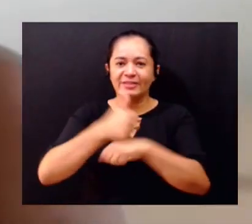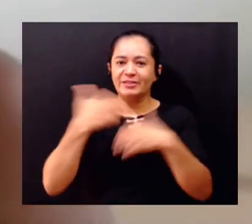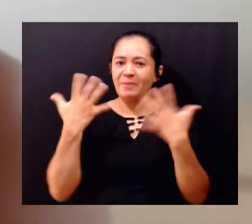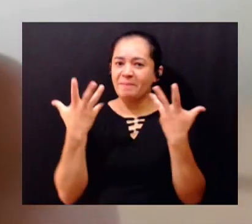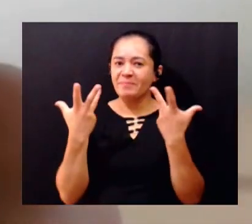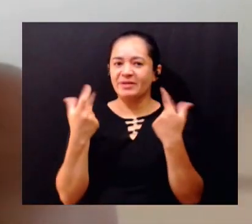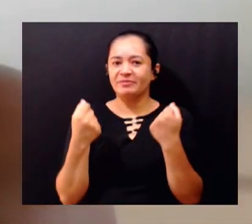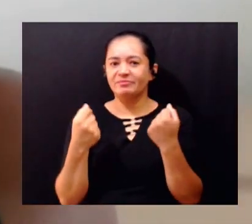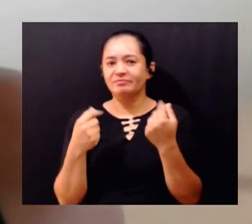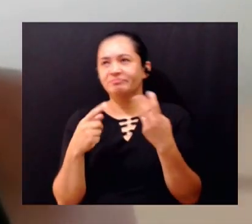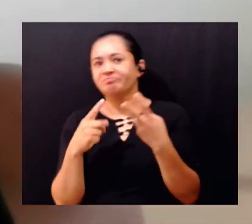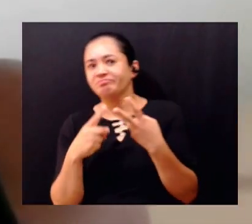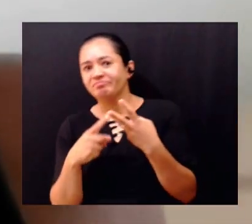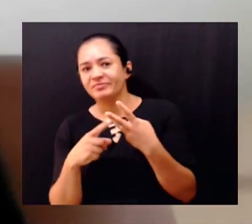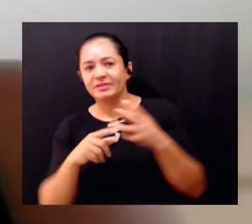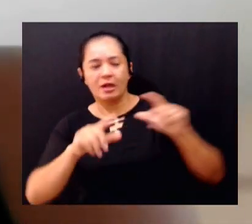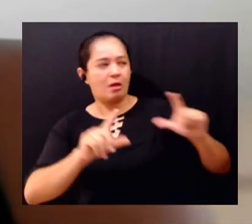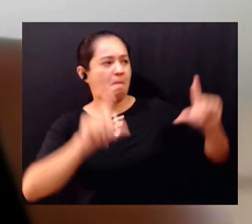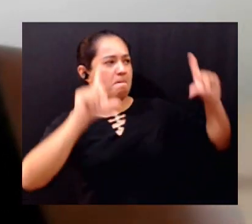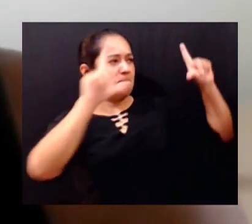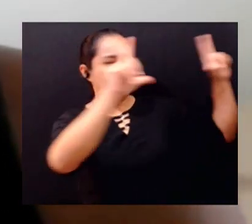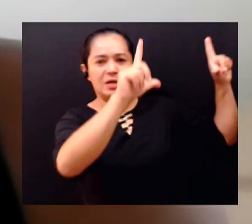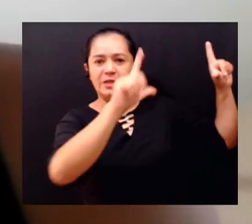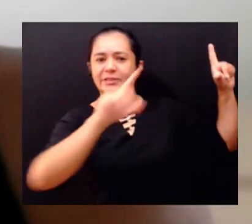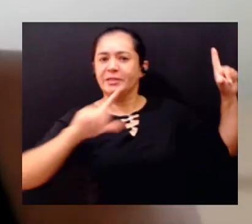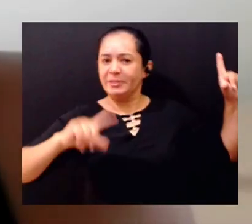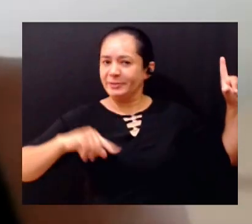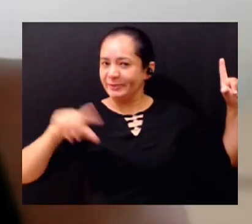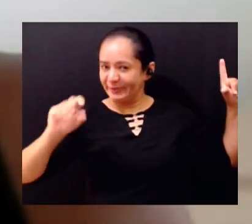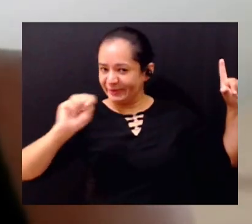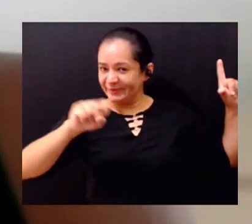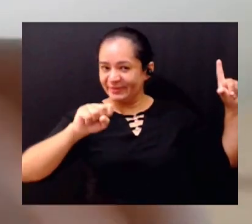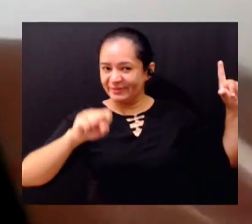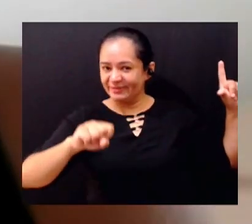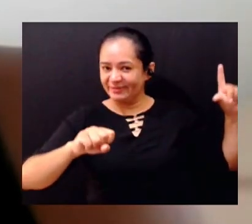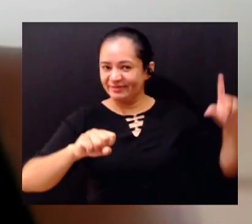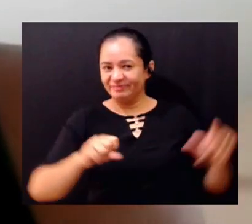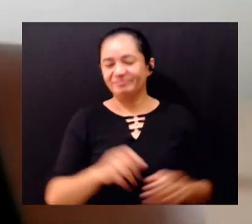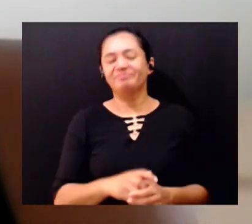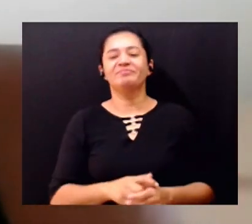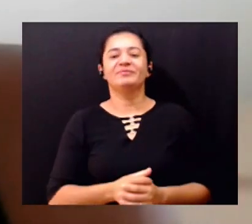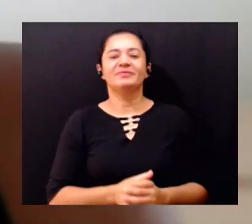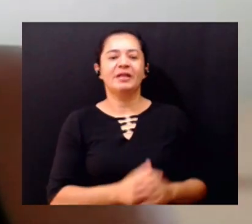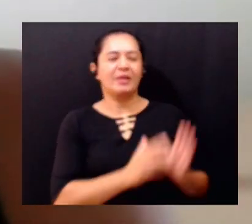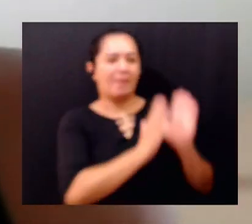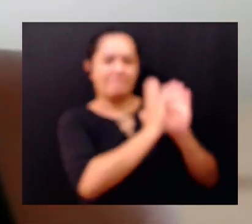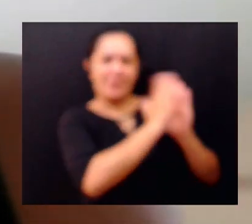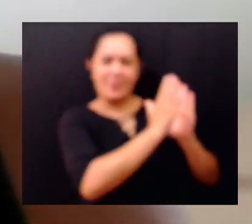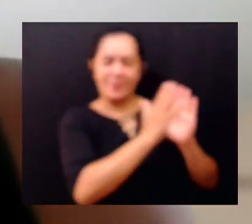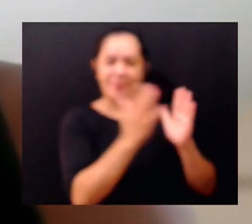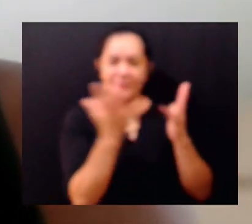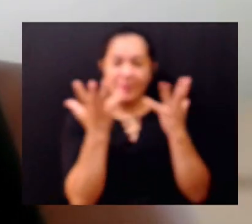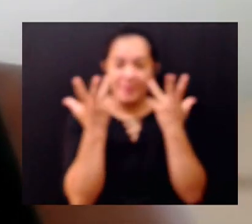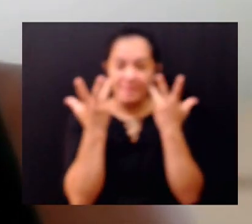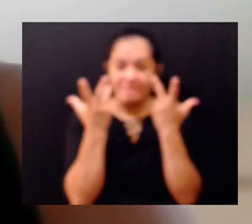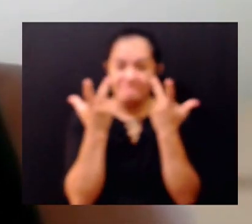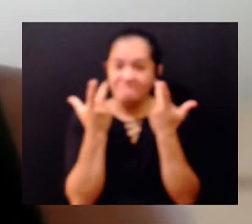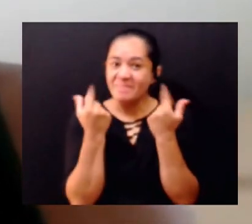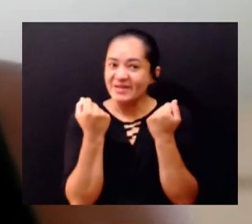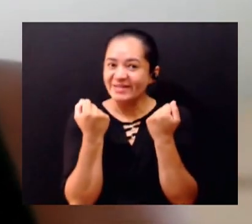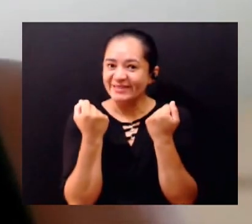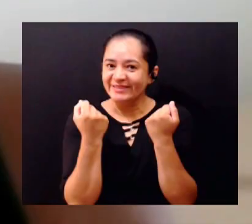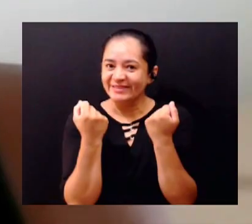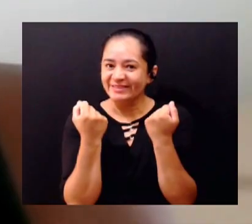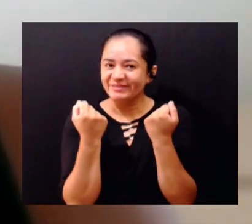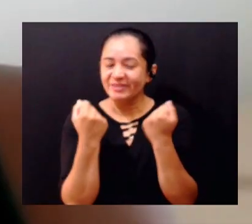banner, porque ele é um cara que se produz, e tem esse box maravilhoso que enche os olhos de qualquer colecionador de quadrinhos. Eu já quero comprar,